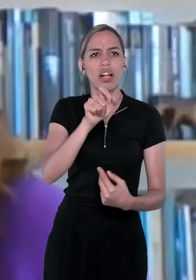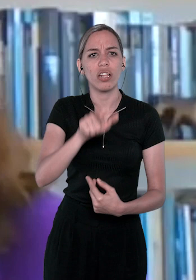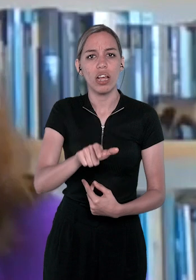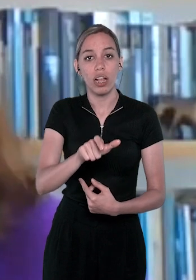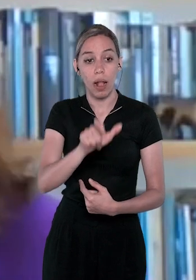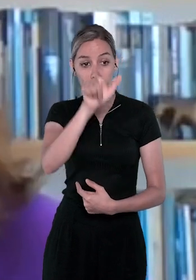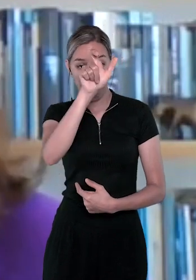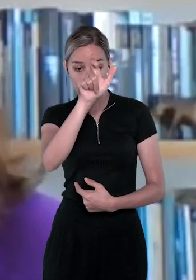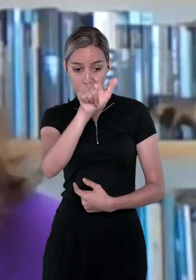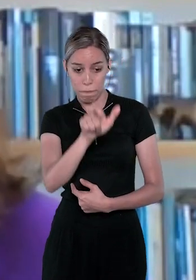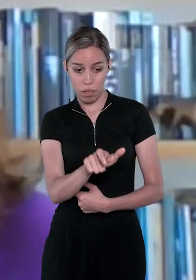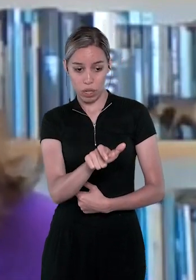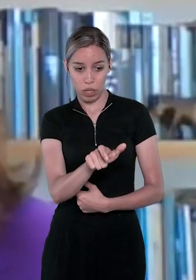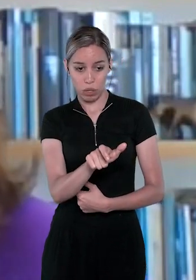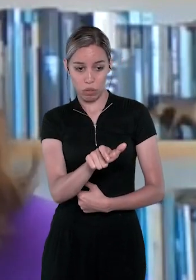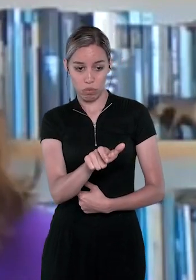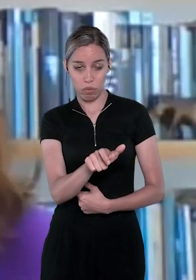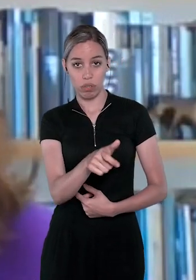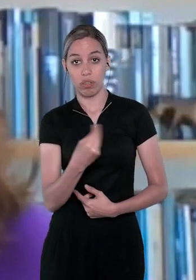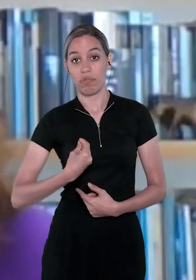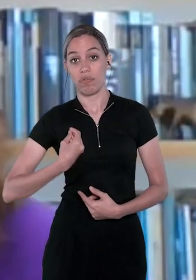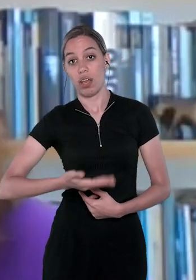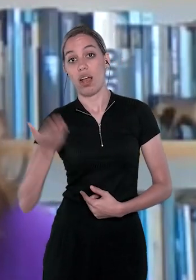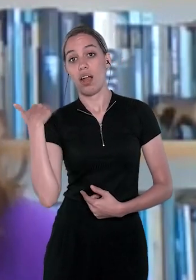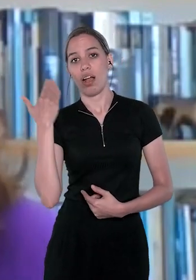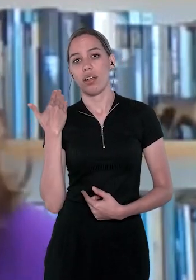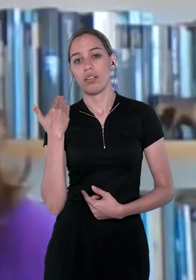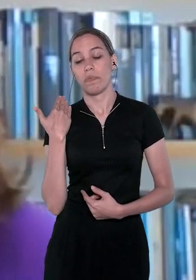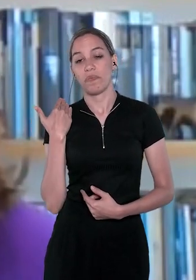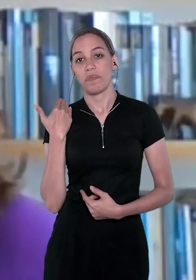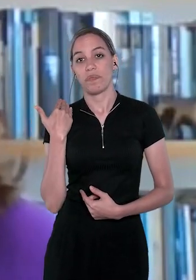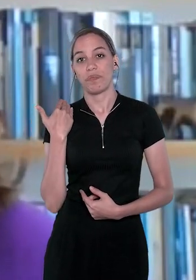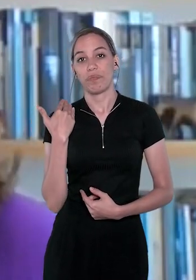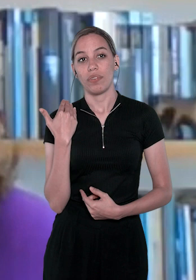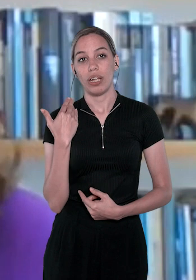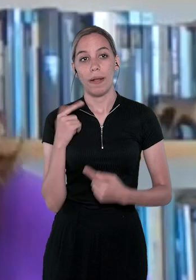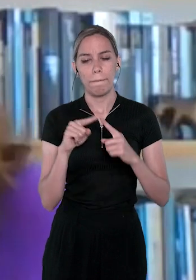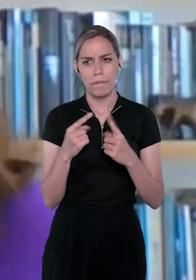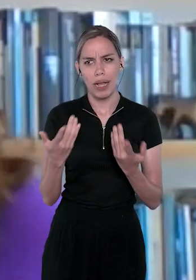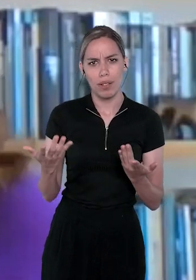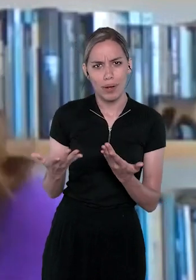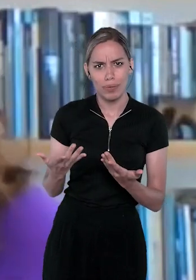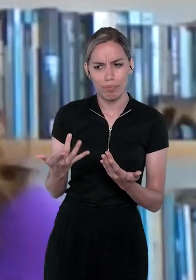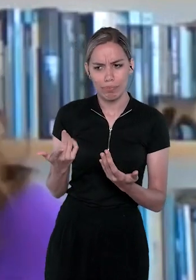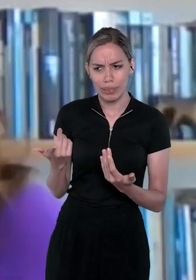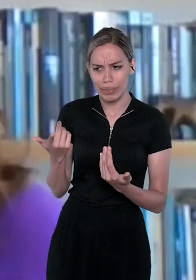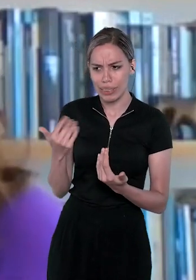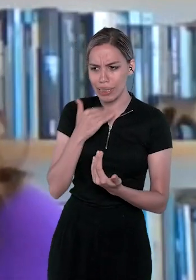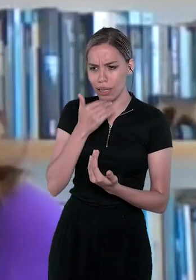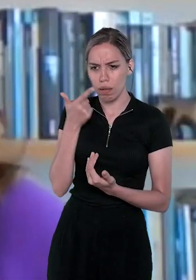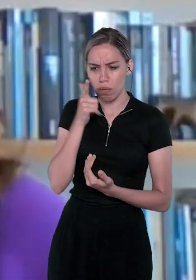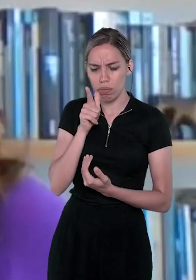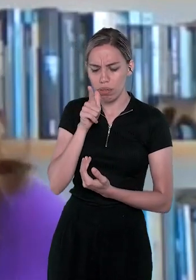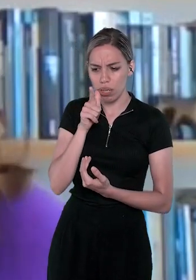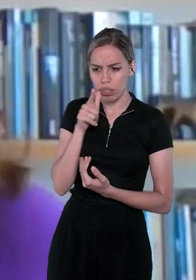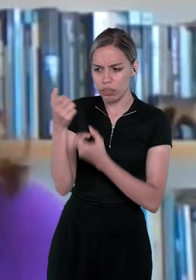naqueles que nos precediam. E, nesse momento, ninguém consegue dizer para ninguém o que está acontecendo. Assim,